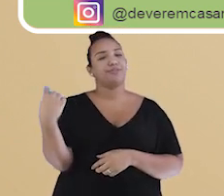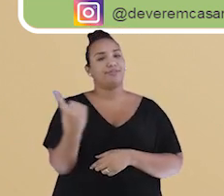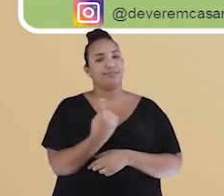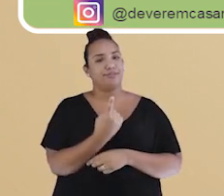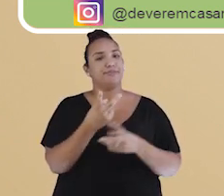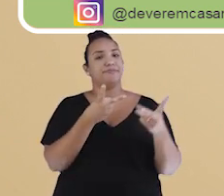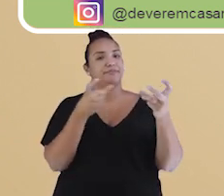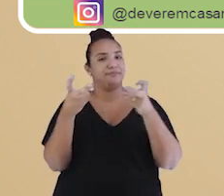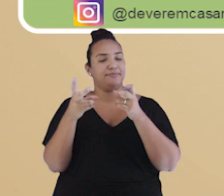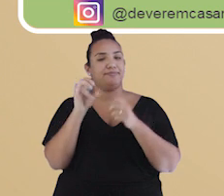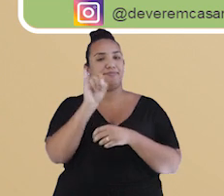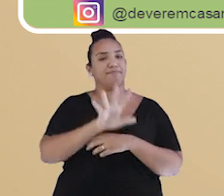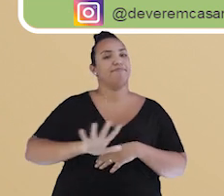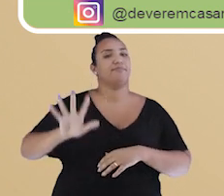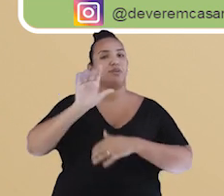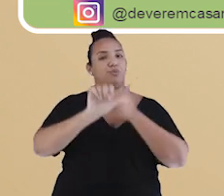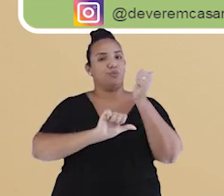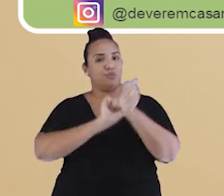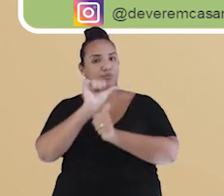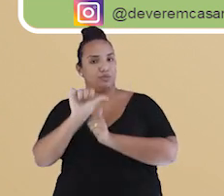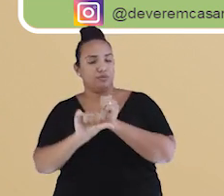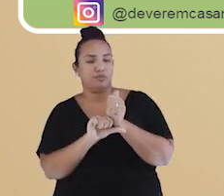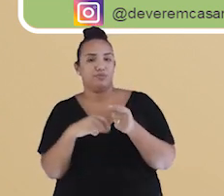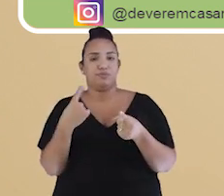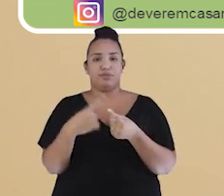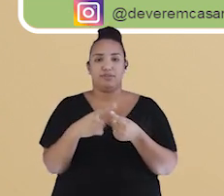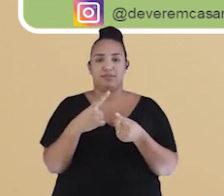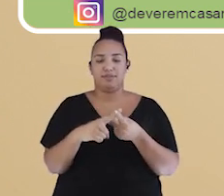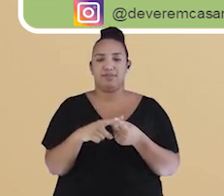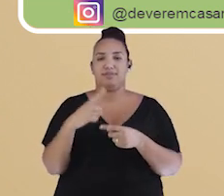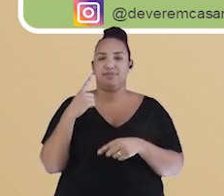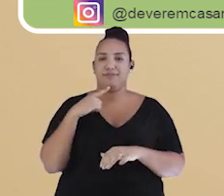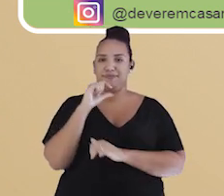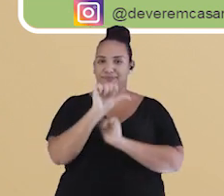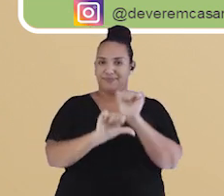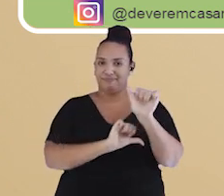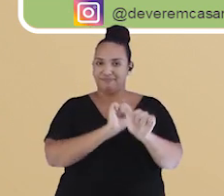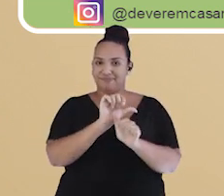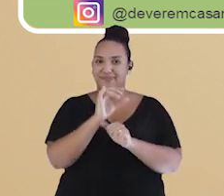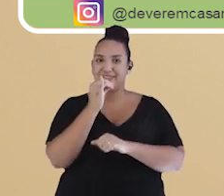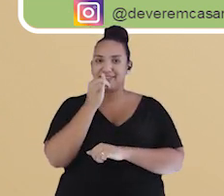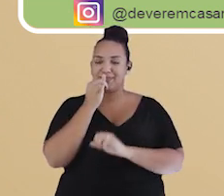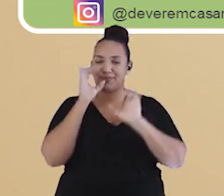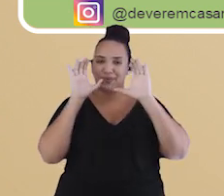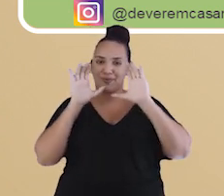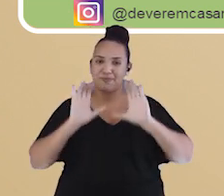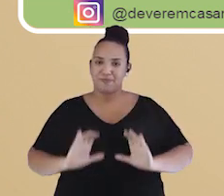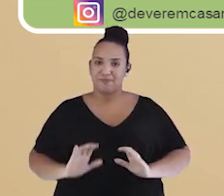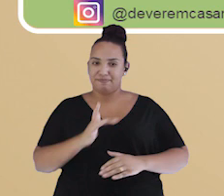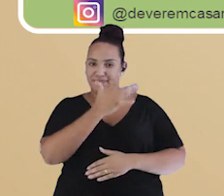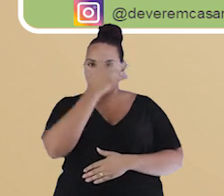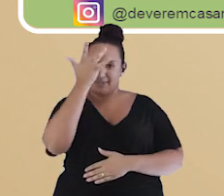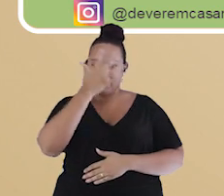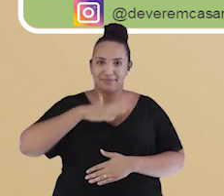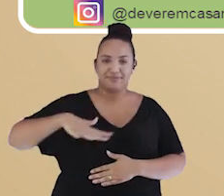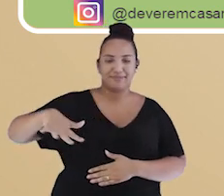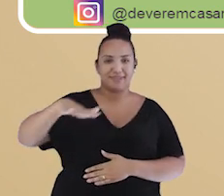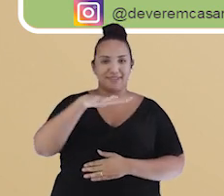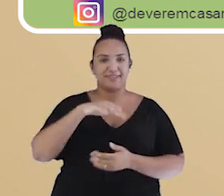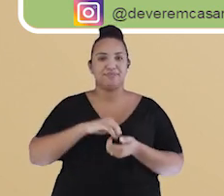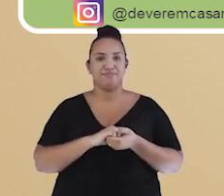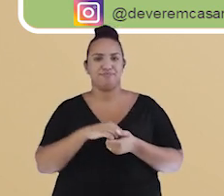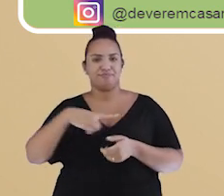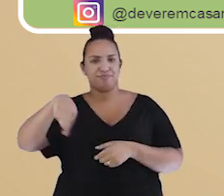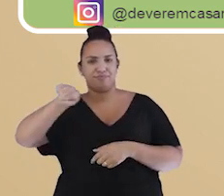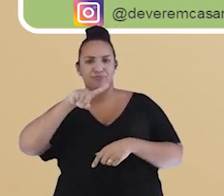e outros. Percebemos que em nossos dias é possível notar as mudanças nas paisagens, provocada pelas